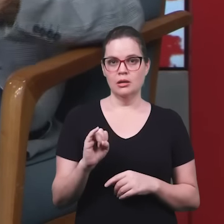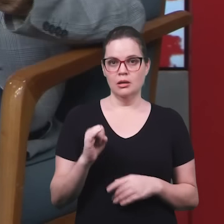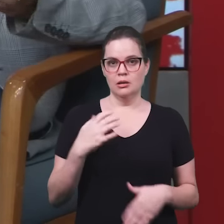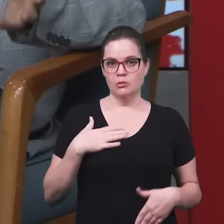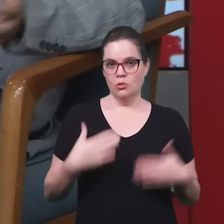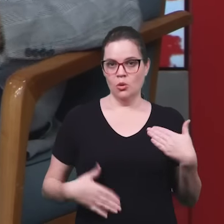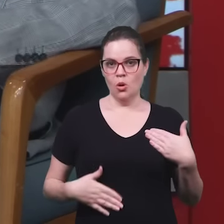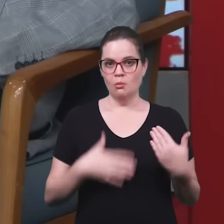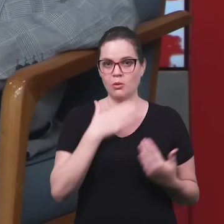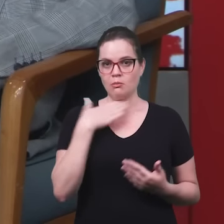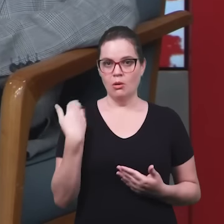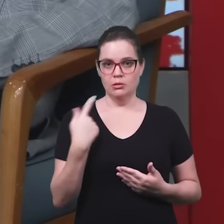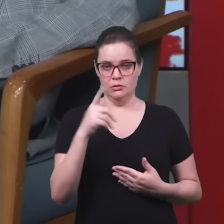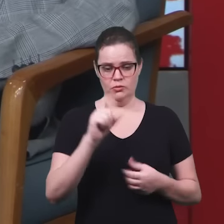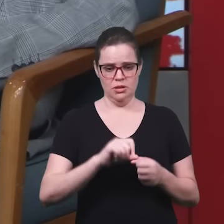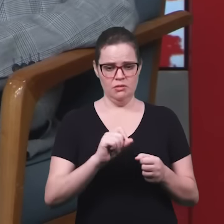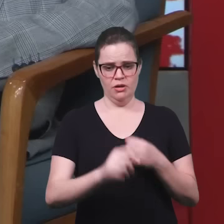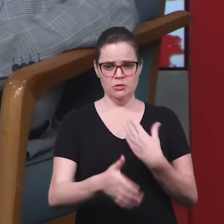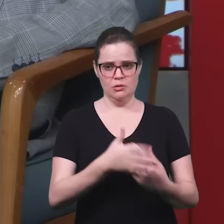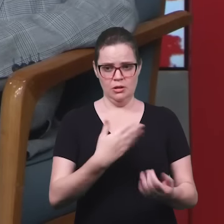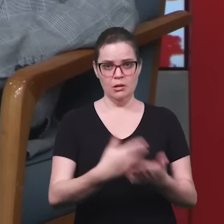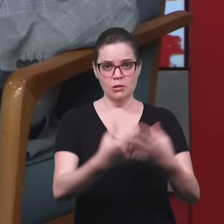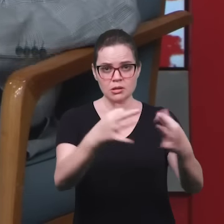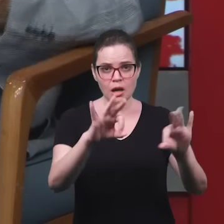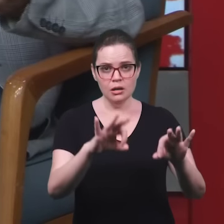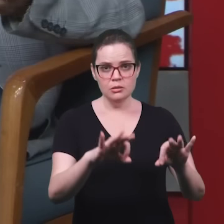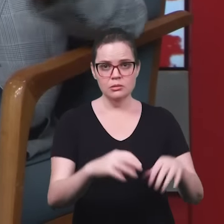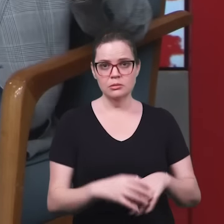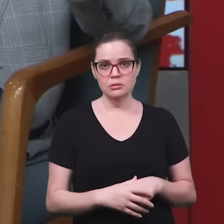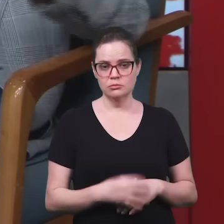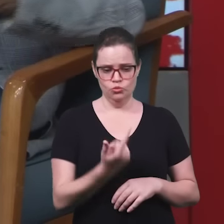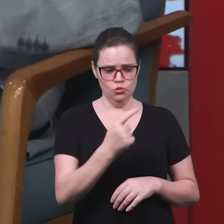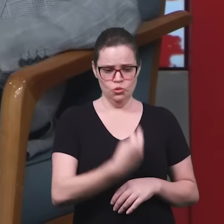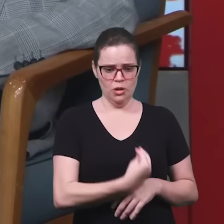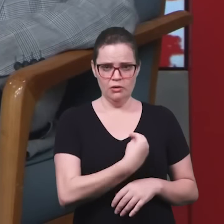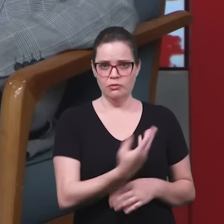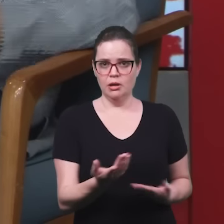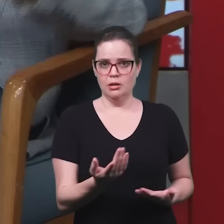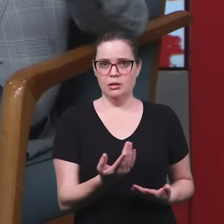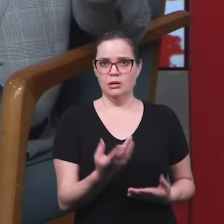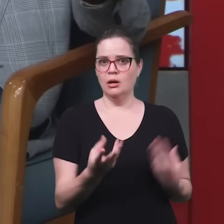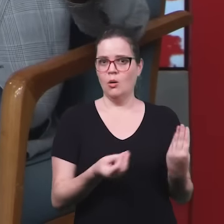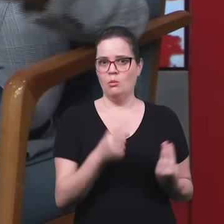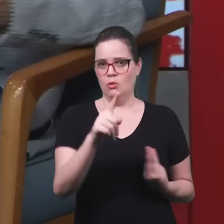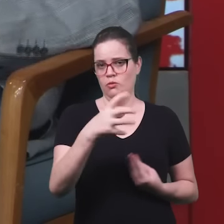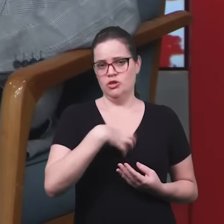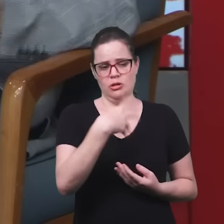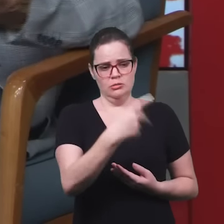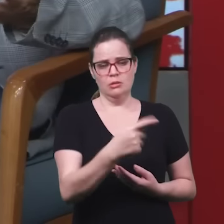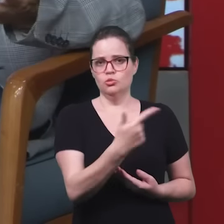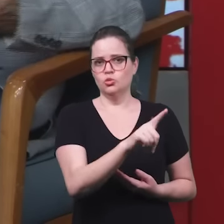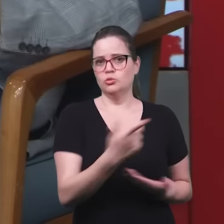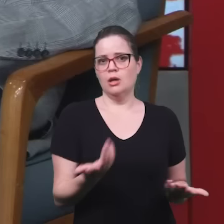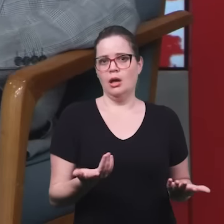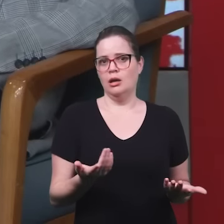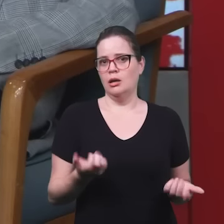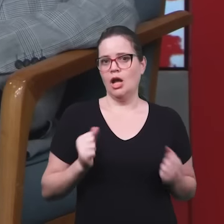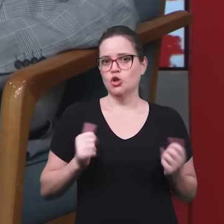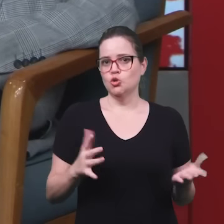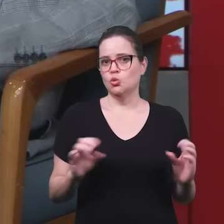Você coloca ele do jeito que você for, que quiser. Não tem vida, como é que você vai fazer? Também não tem reação nenhuma de doença, está